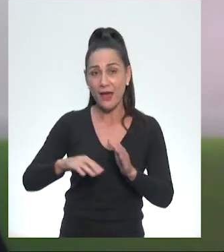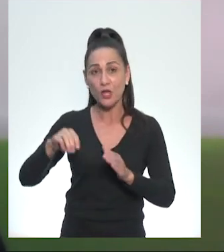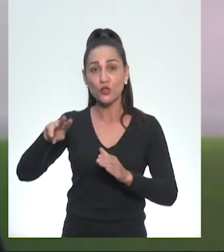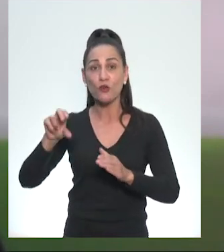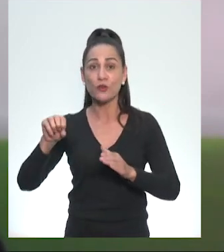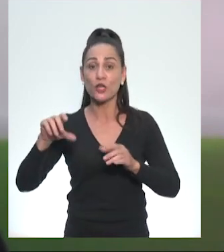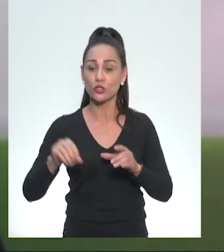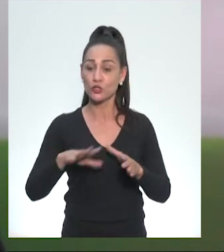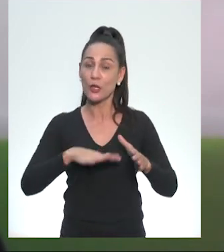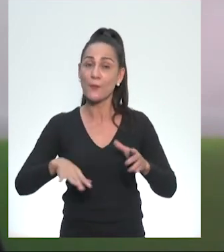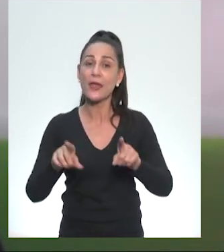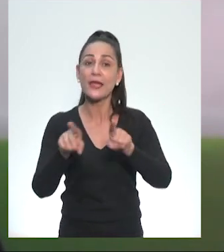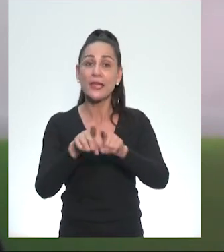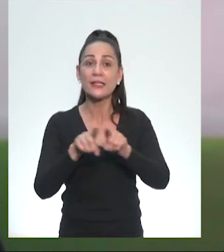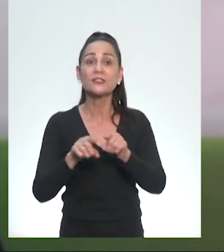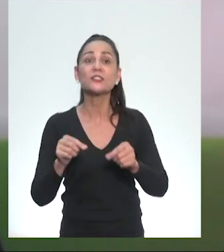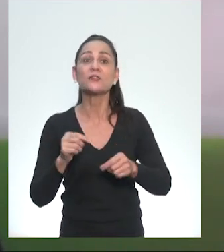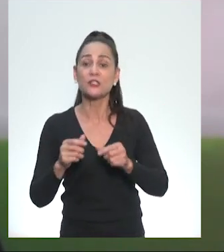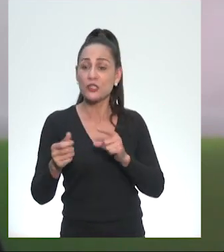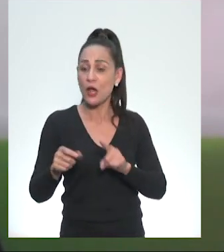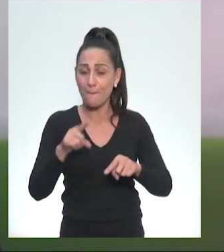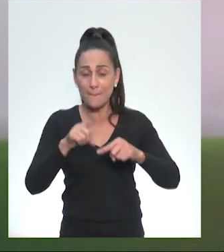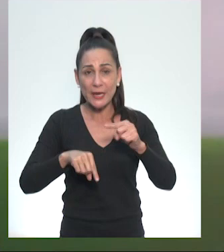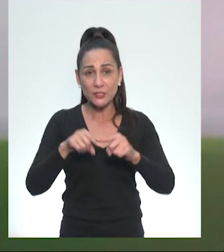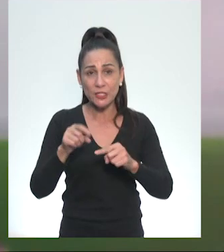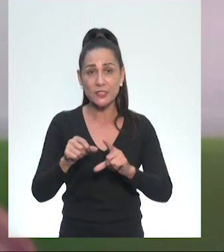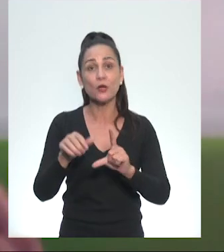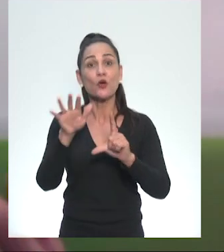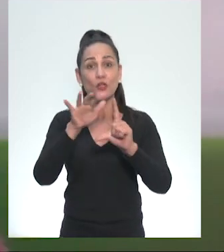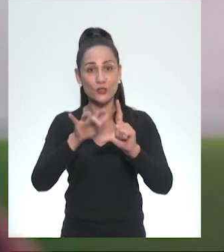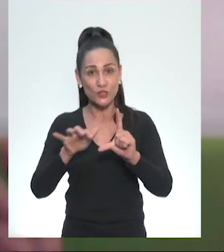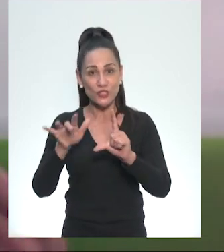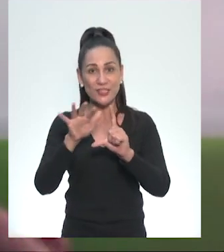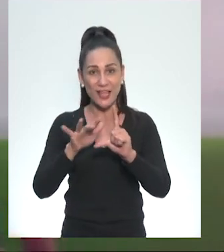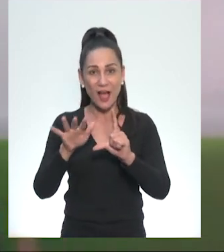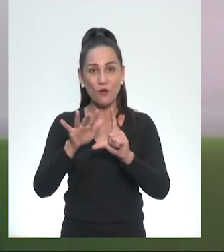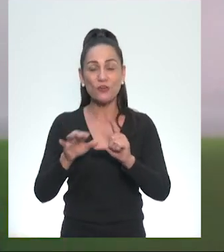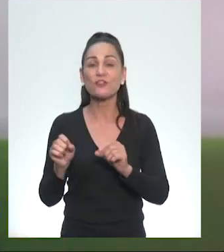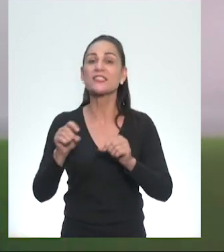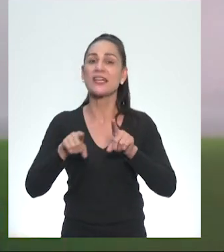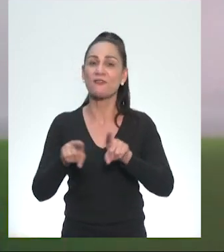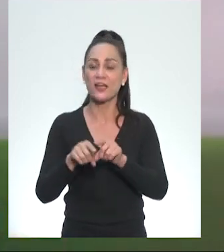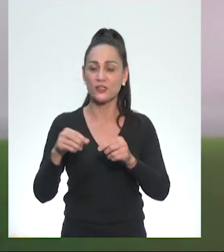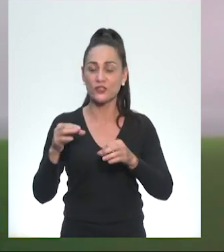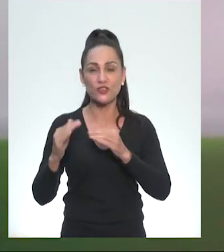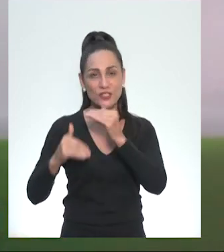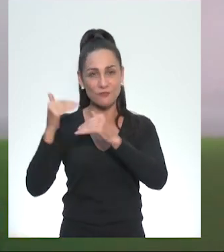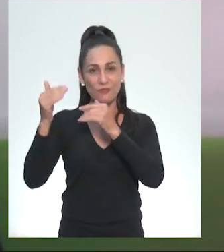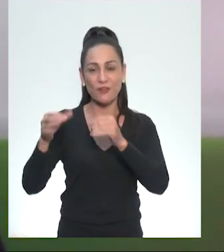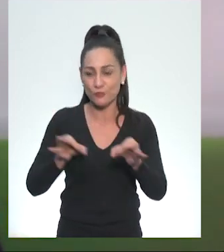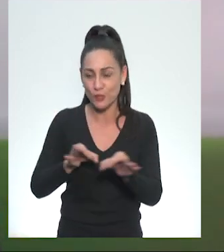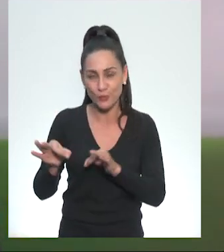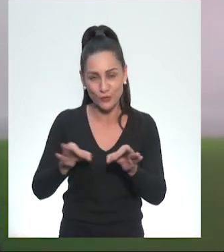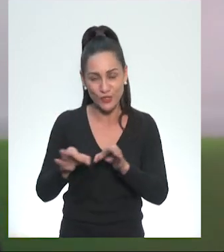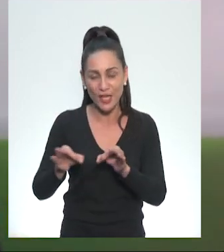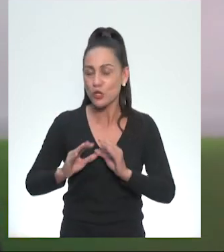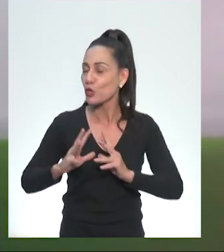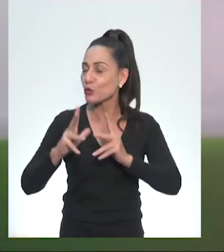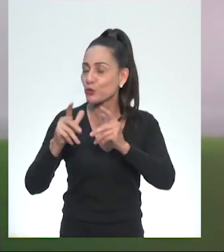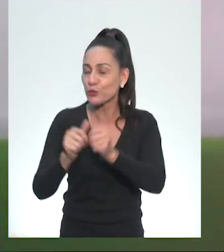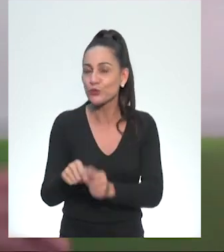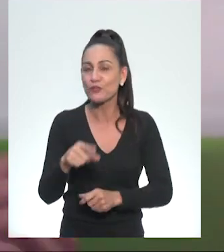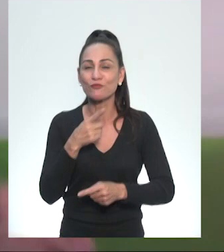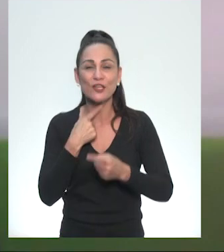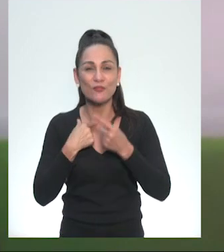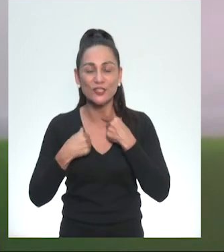o espaço 7 de prototipagem e fabricação digital, onde você vai poder desenvolver o seu projeto, vai poder desenvolver tudo que você